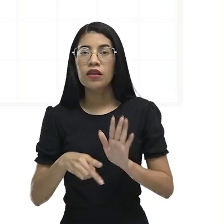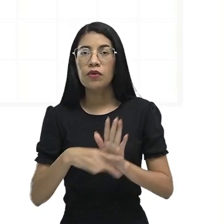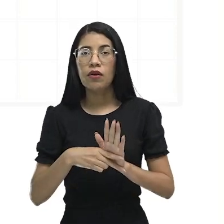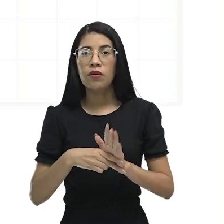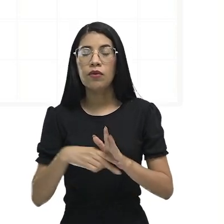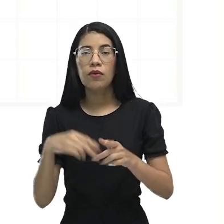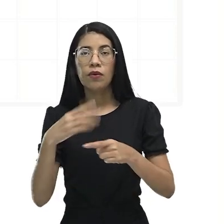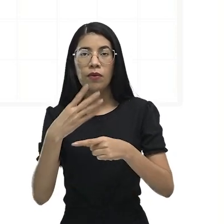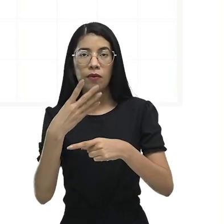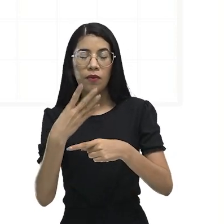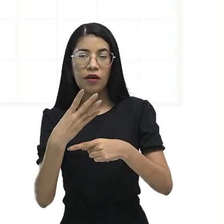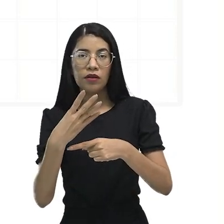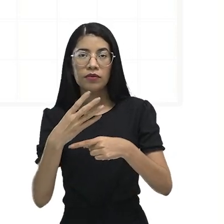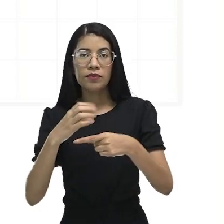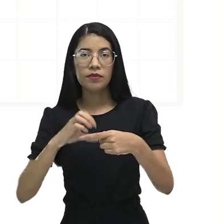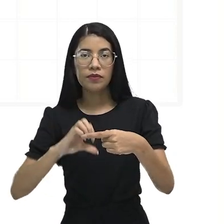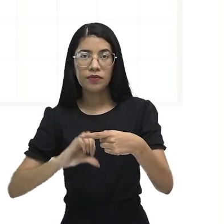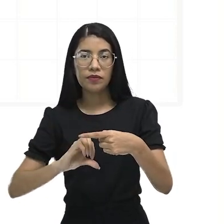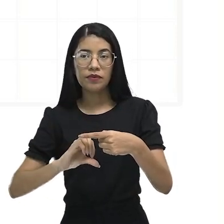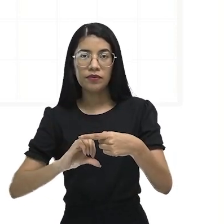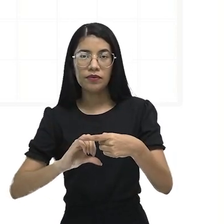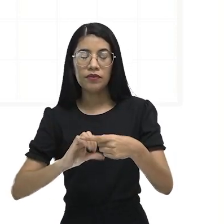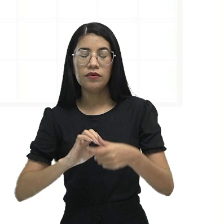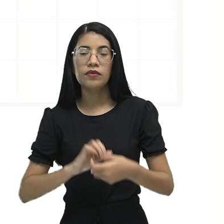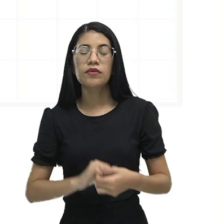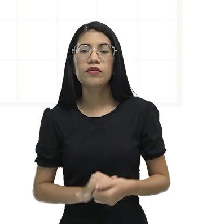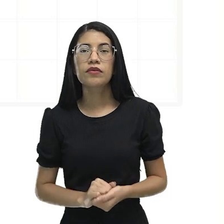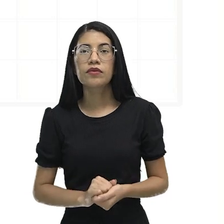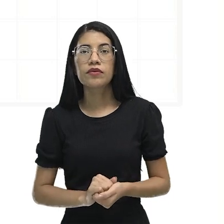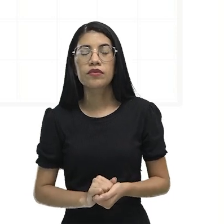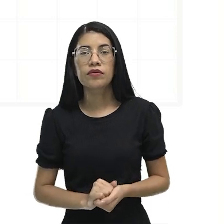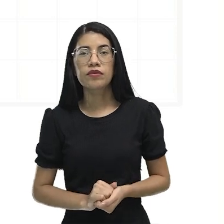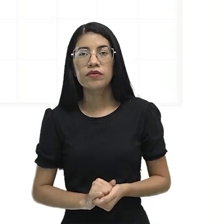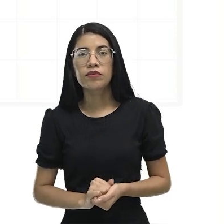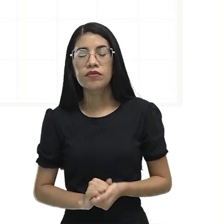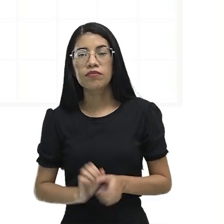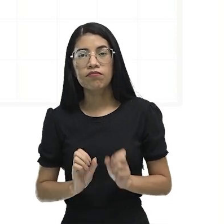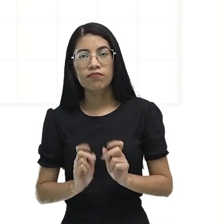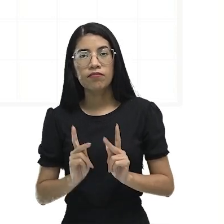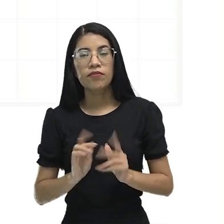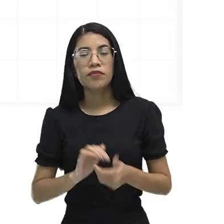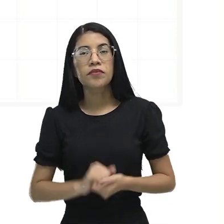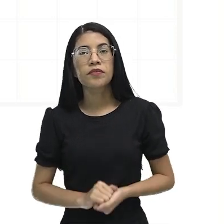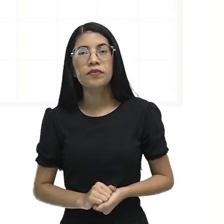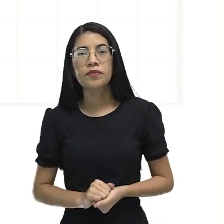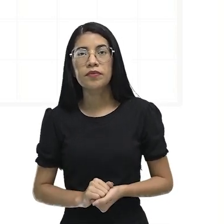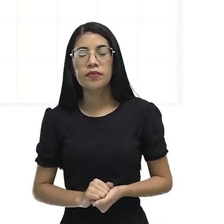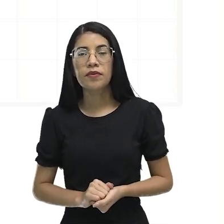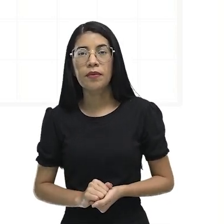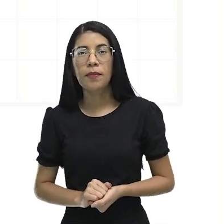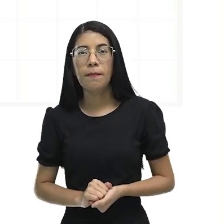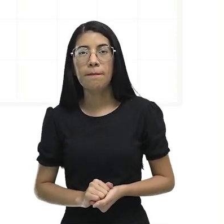4 está para 9. Beleza? Então veja.